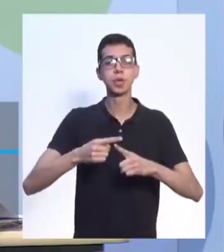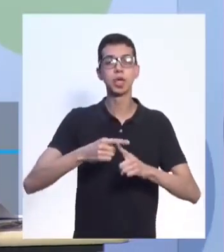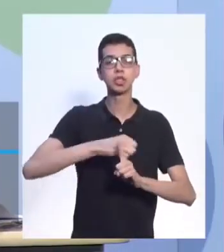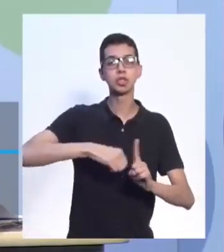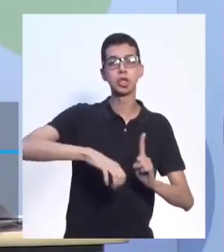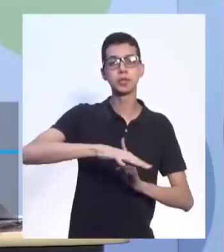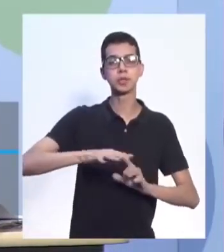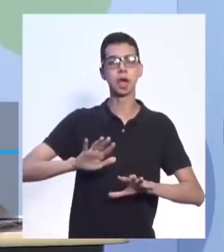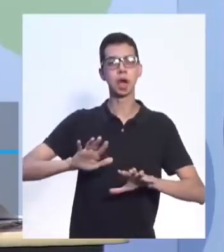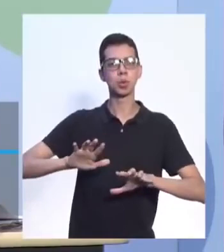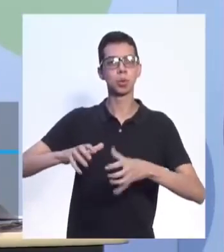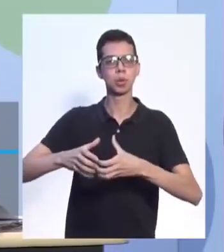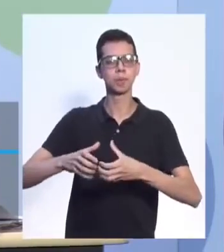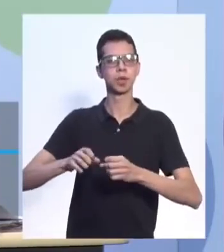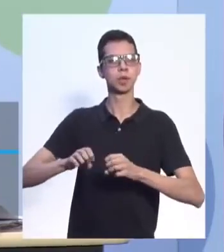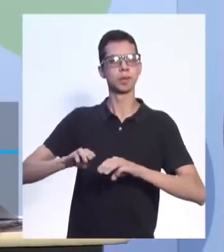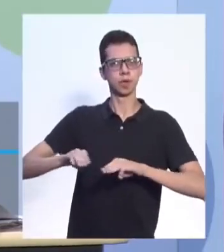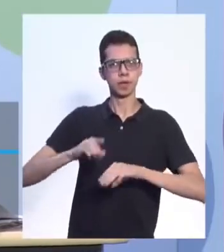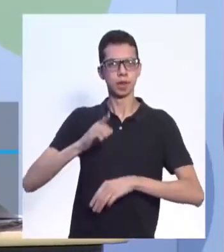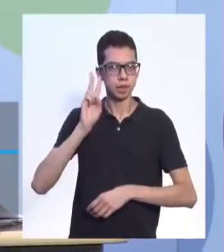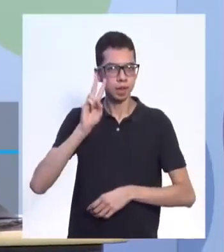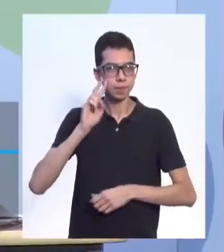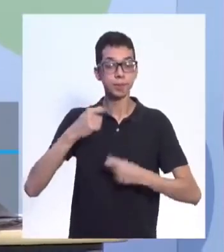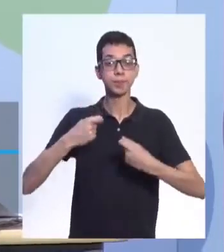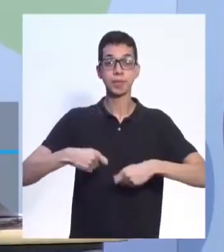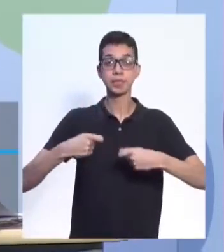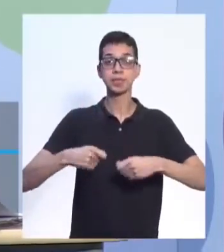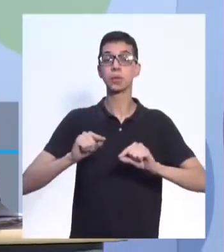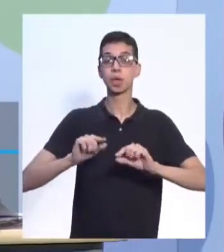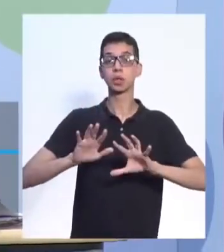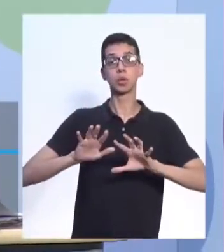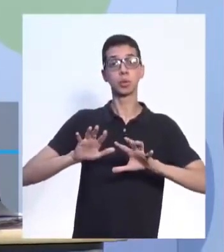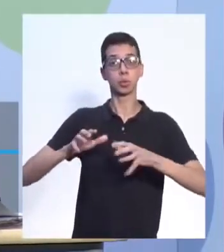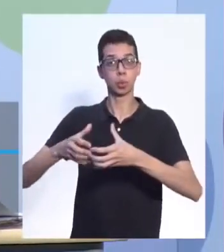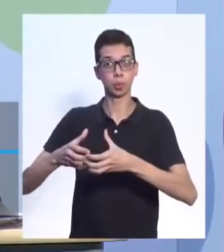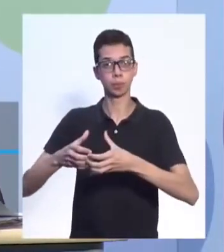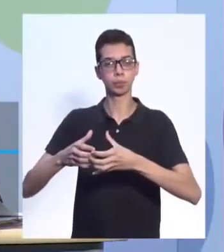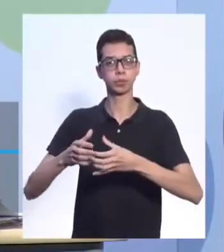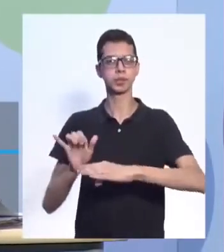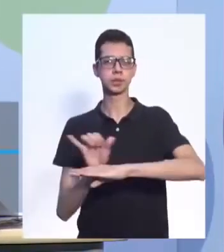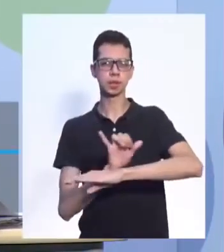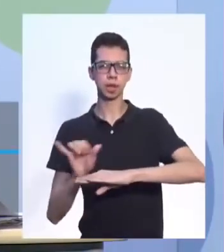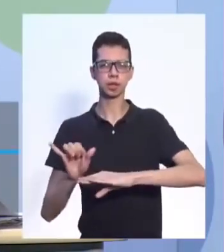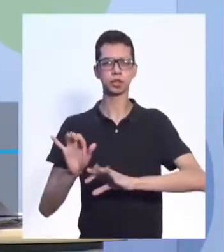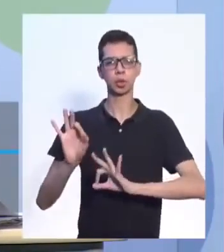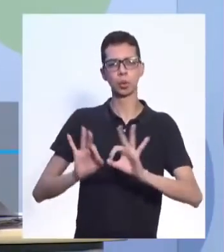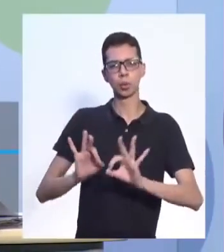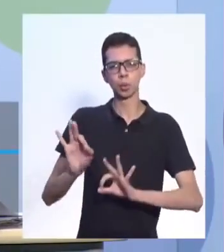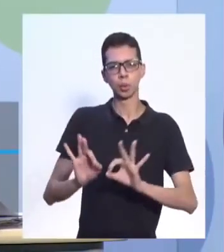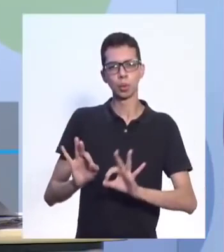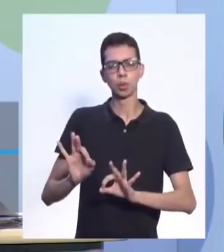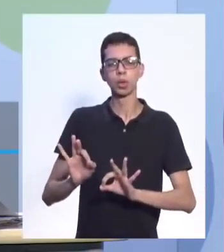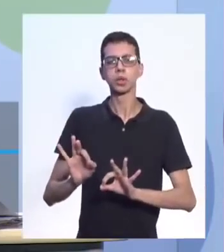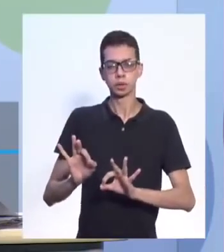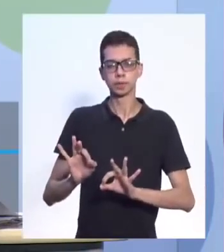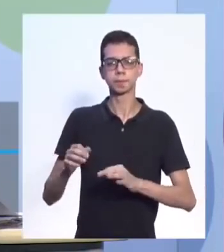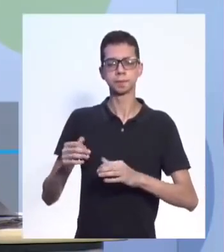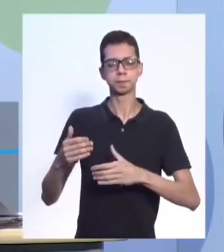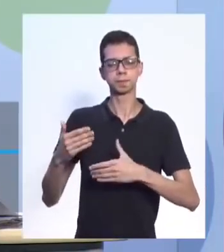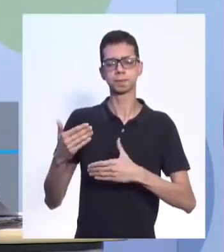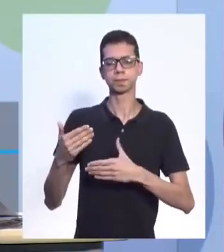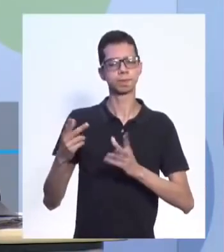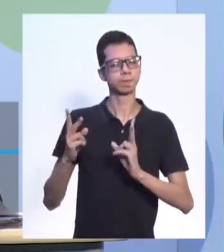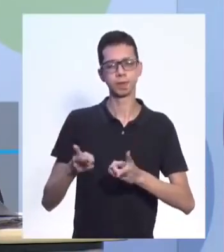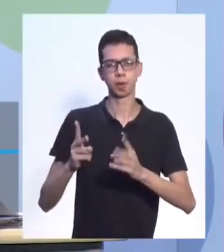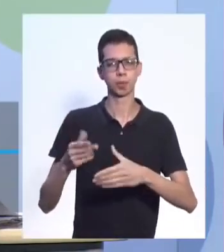vocês lembram, precisa ser uma ação coletiva, organizada, com estratégias que permanecem ao longo